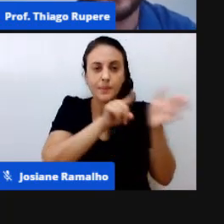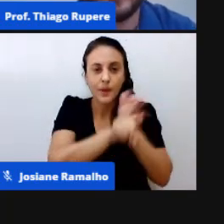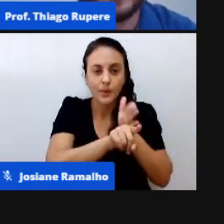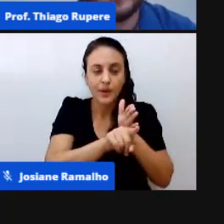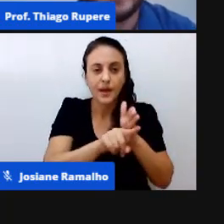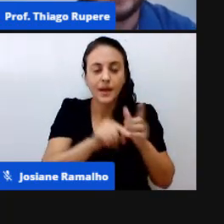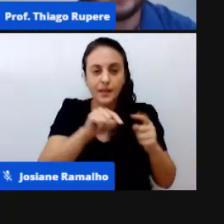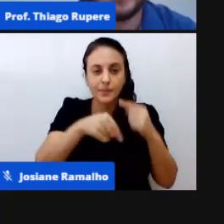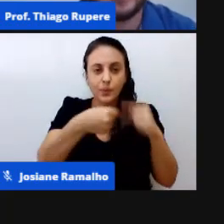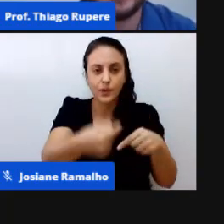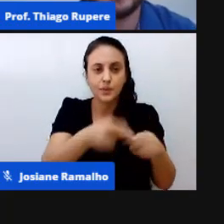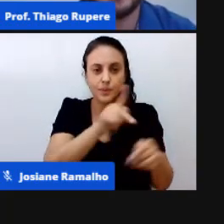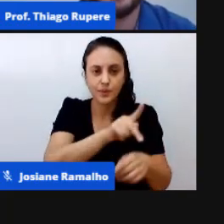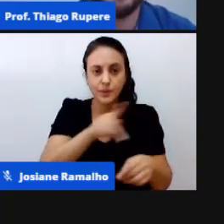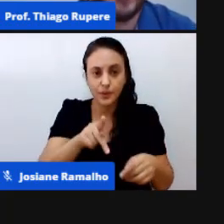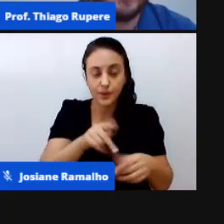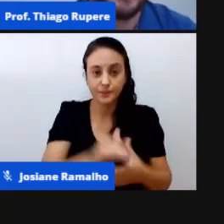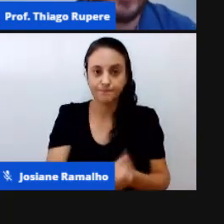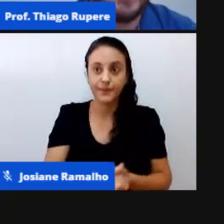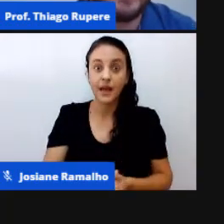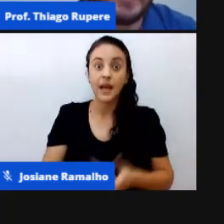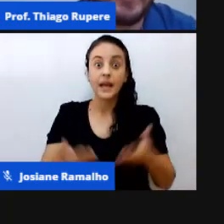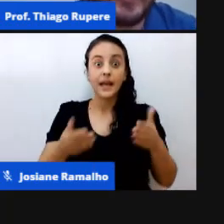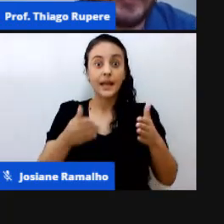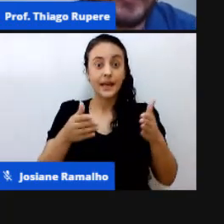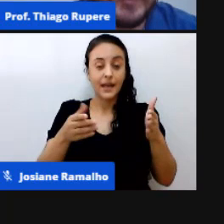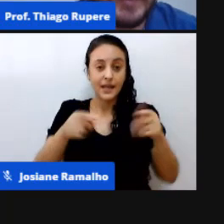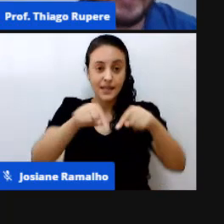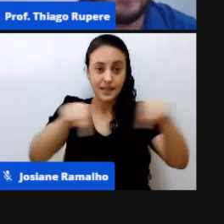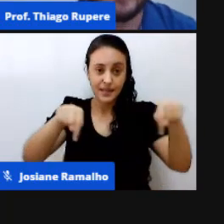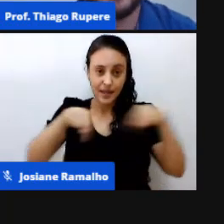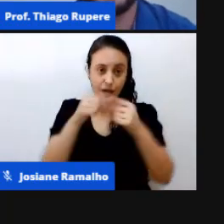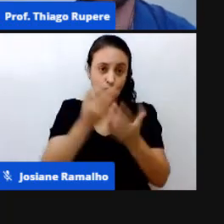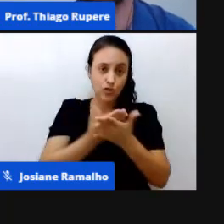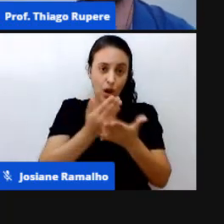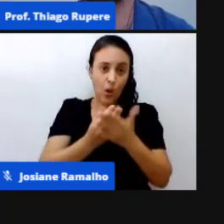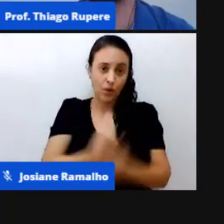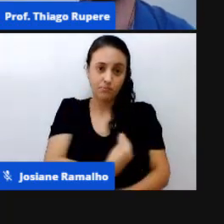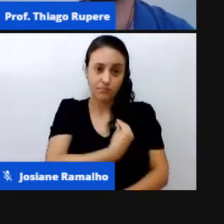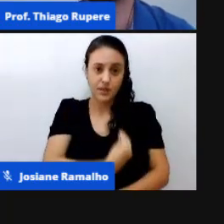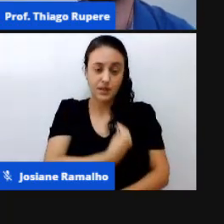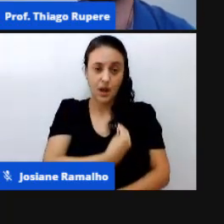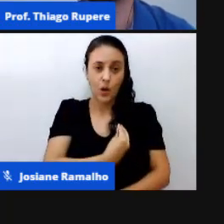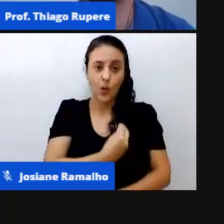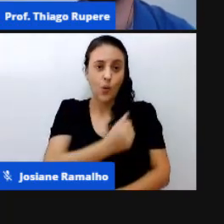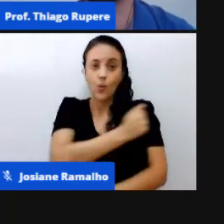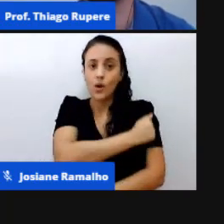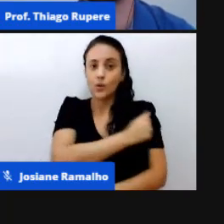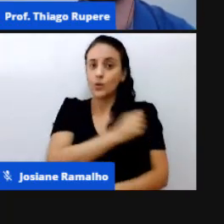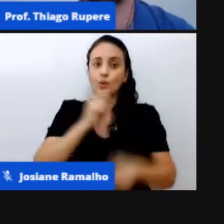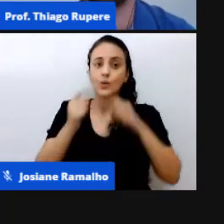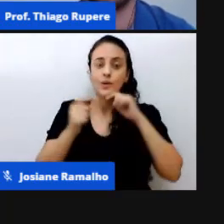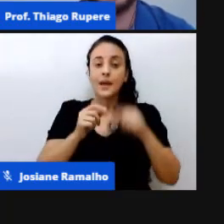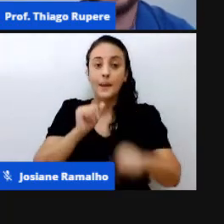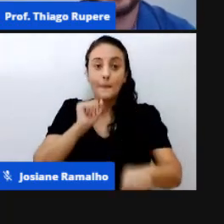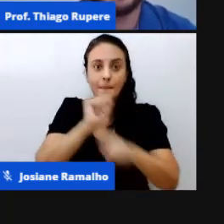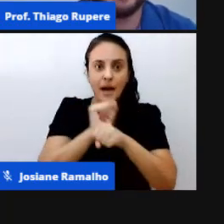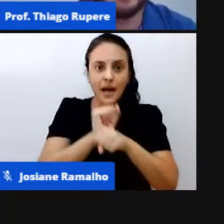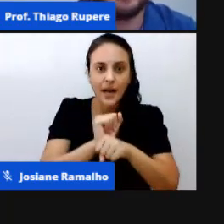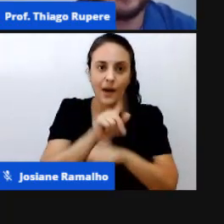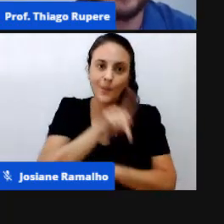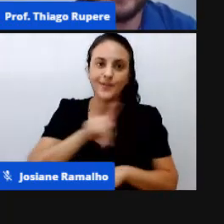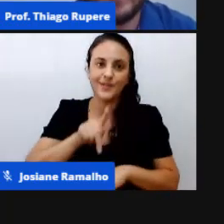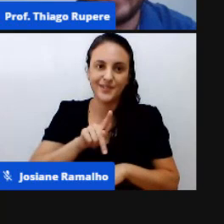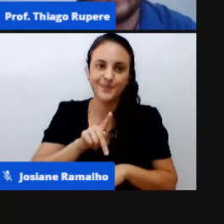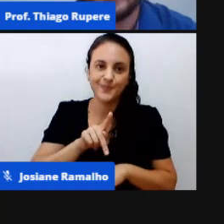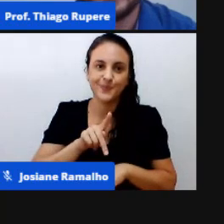o professor. E aí, por exemplo, nesse livro que eu citei, na sala de aula invertida, depois a gente pode disponibilizar aqui